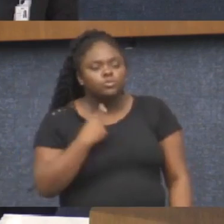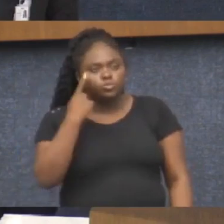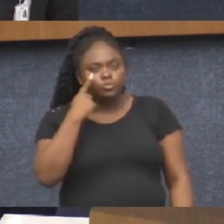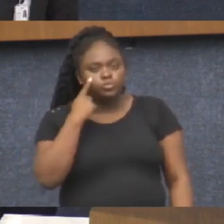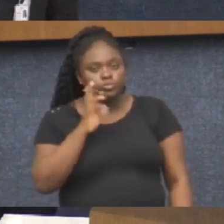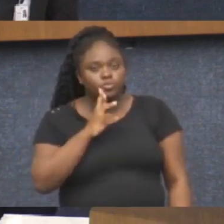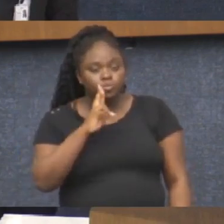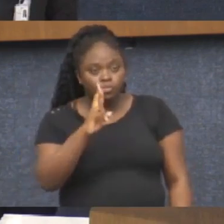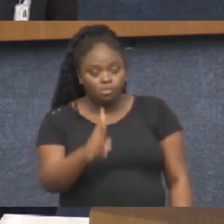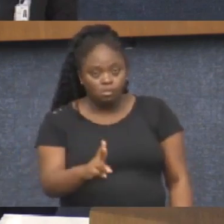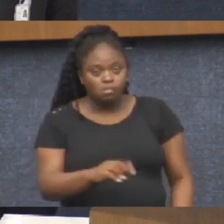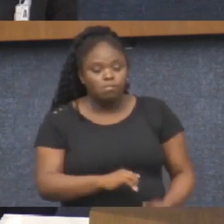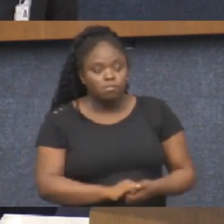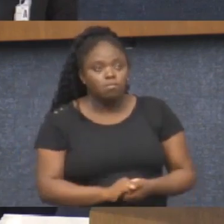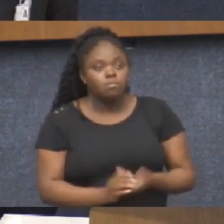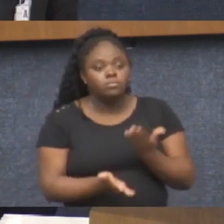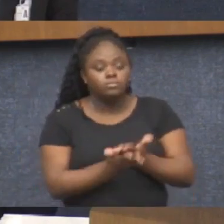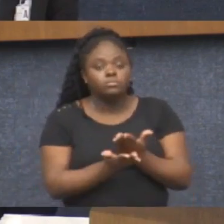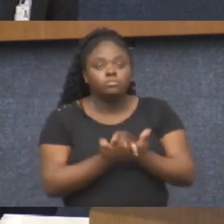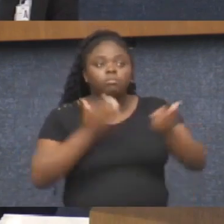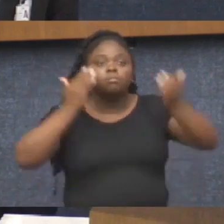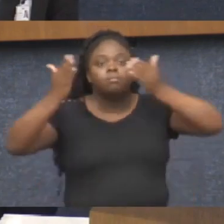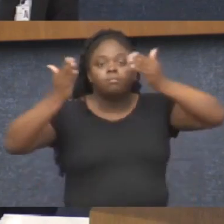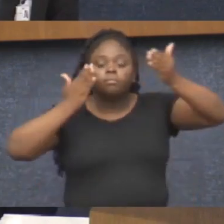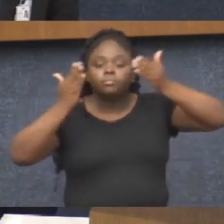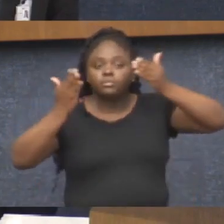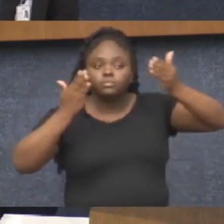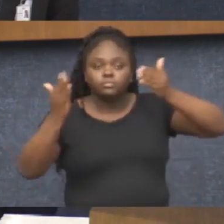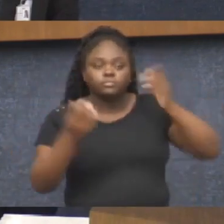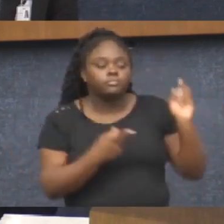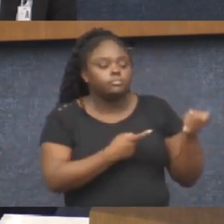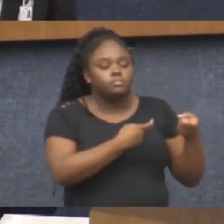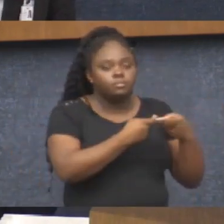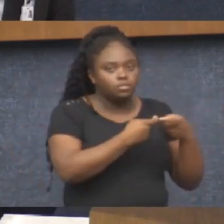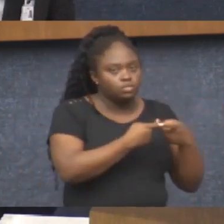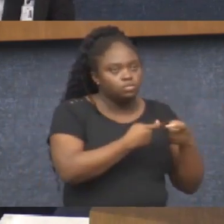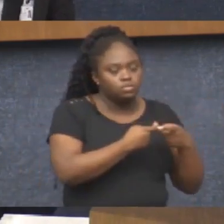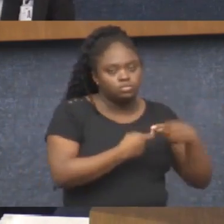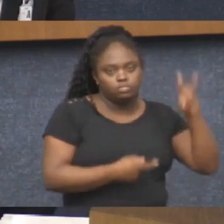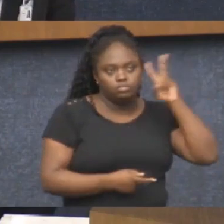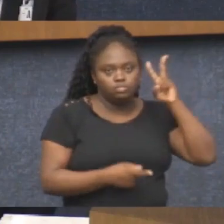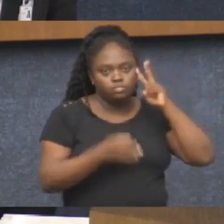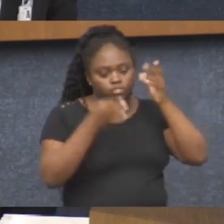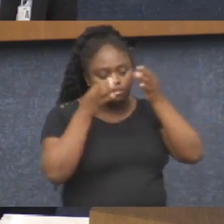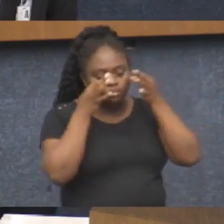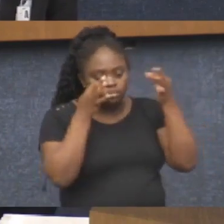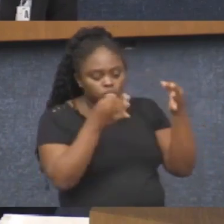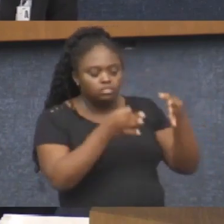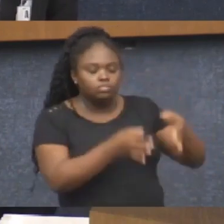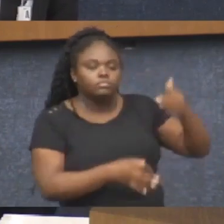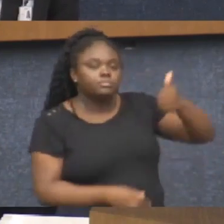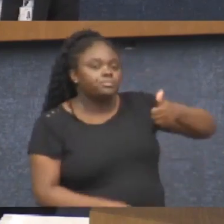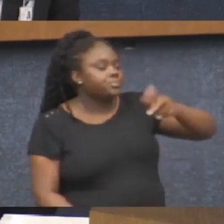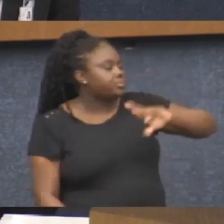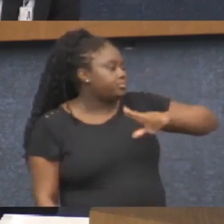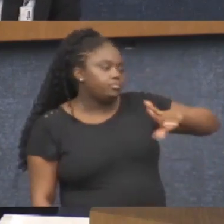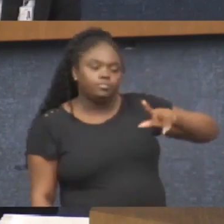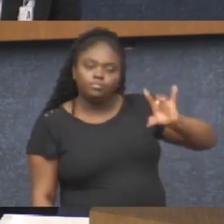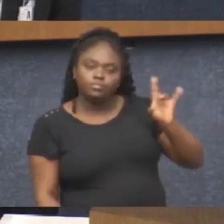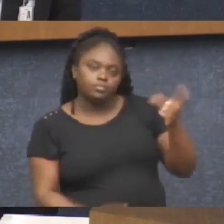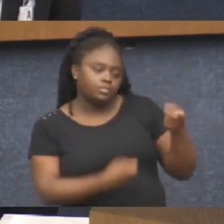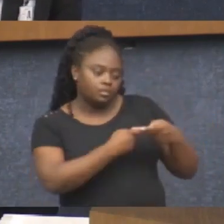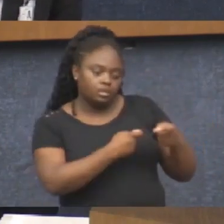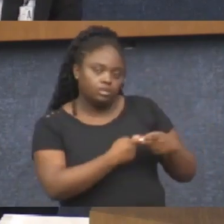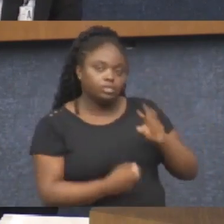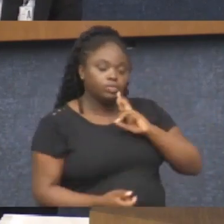esse resultado. Nosso estudo comparou médicos. Vamos lembrar que a atenção primária não é feita só de médicos e que